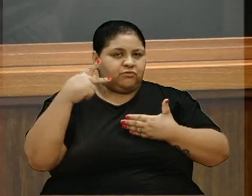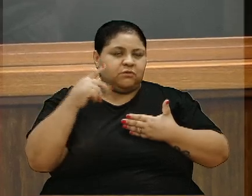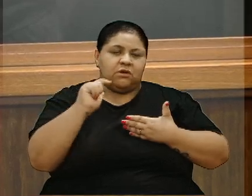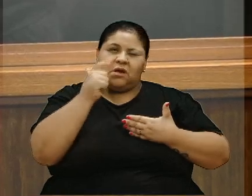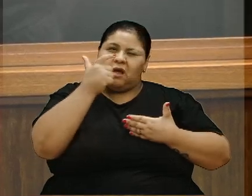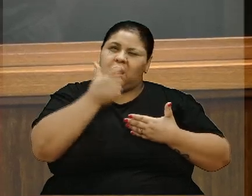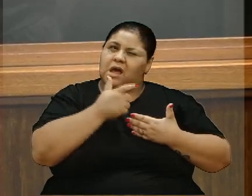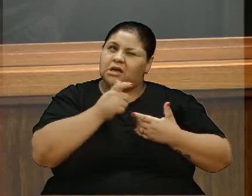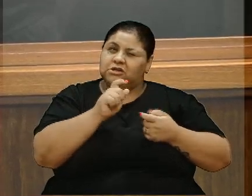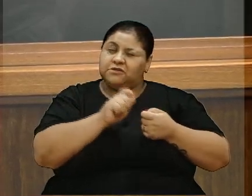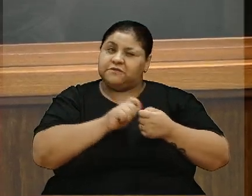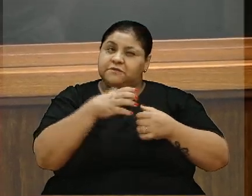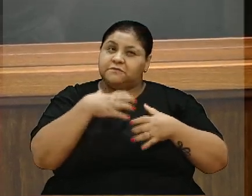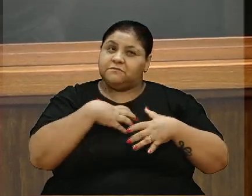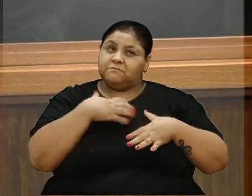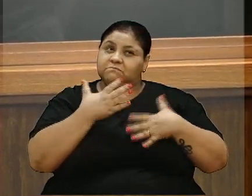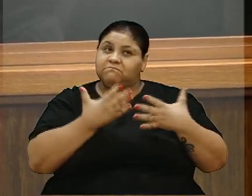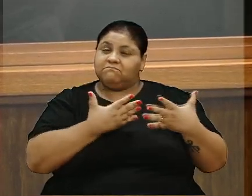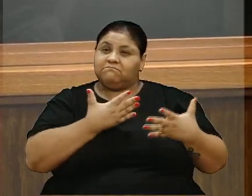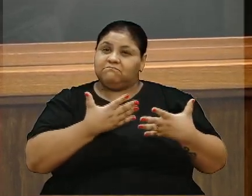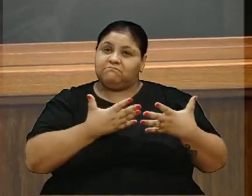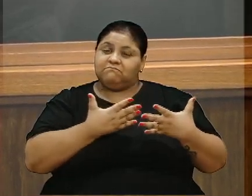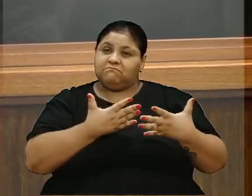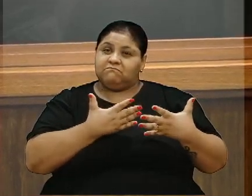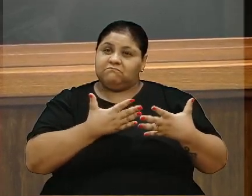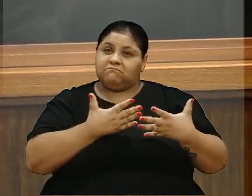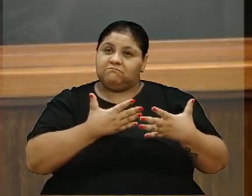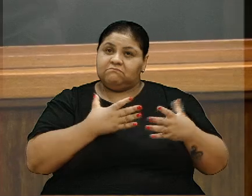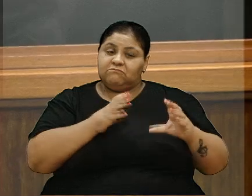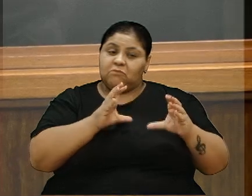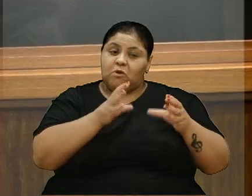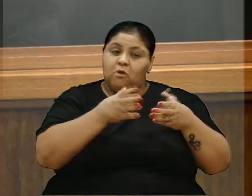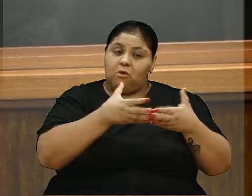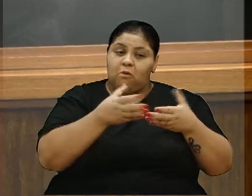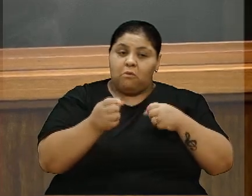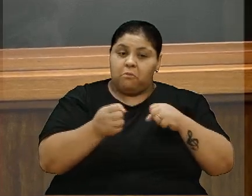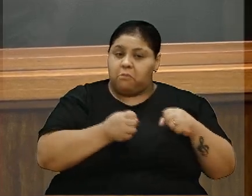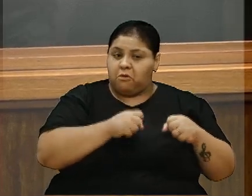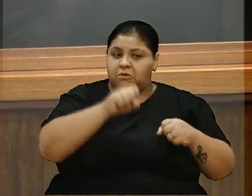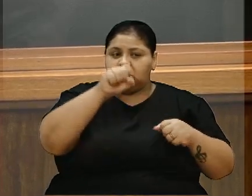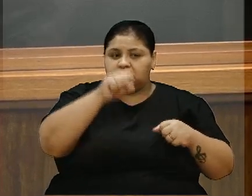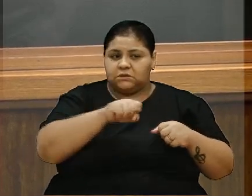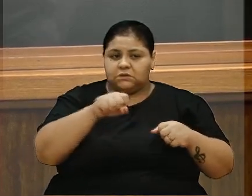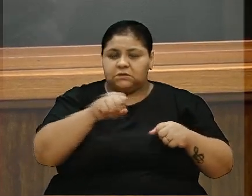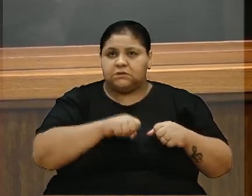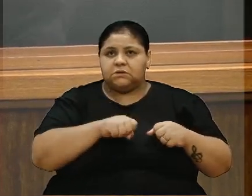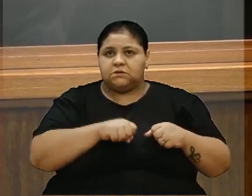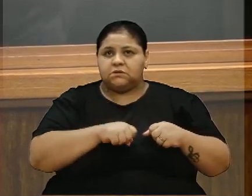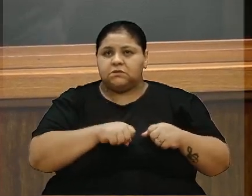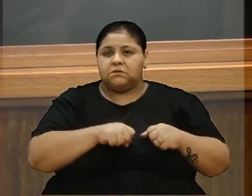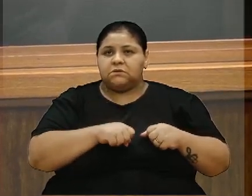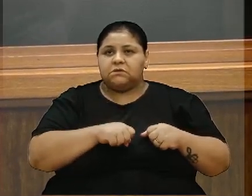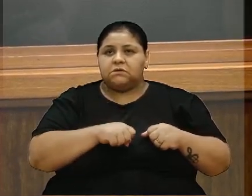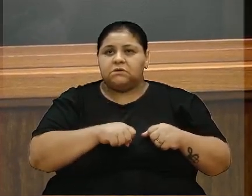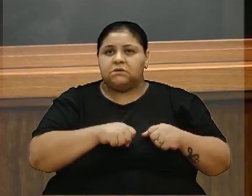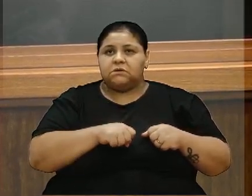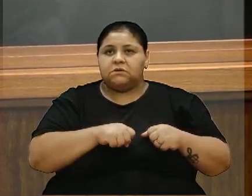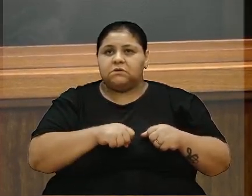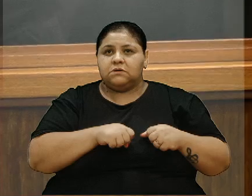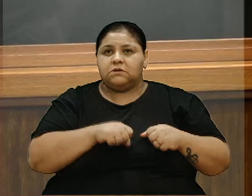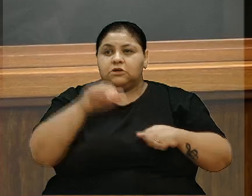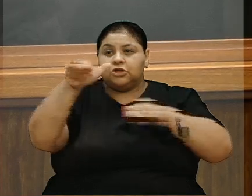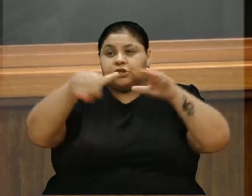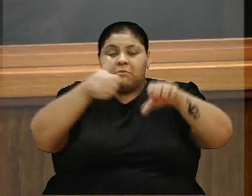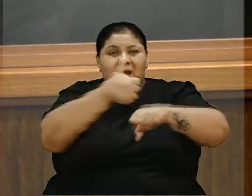feito desta forma, uma frente para isso possa, sim, ouvir e trazer profissionais, como em